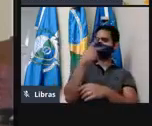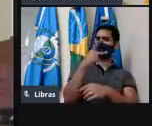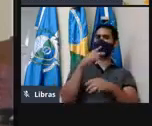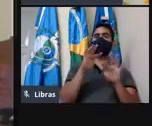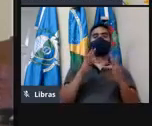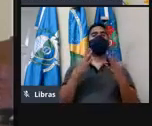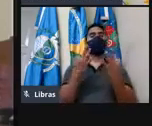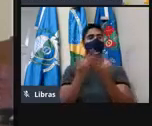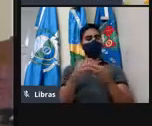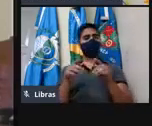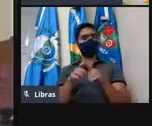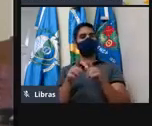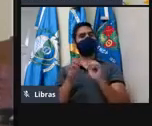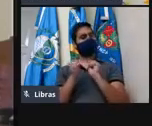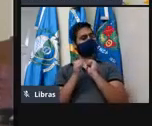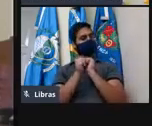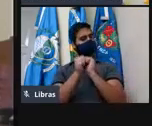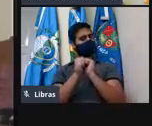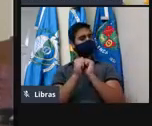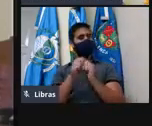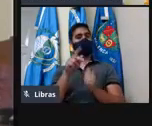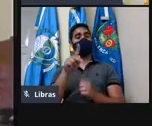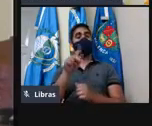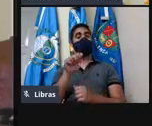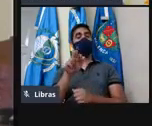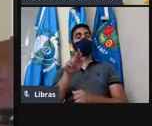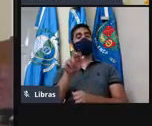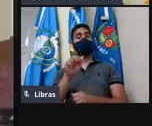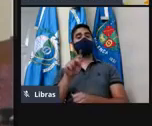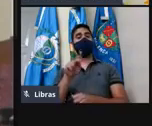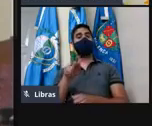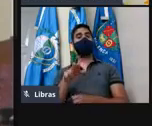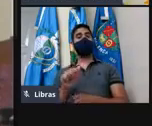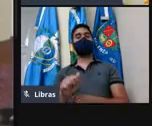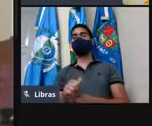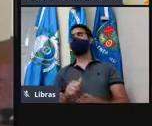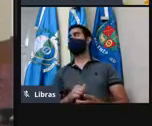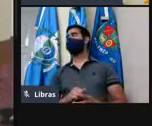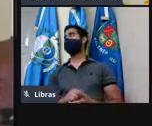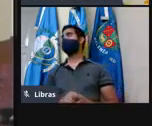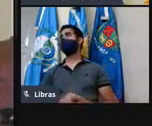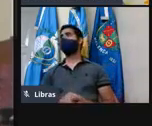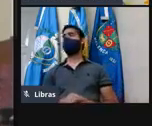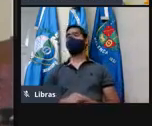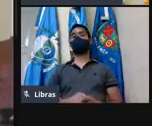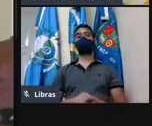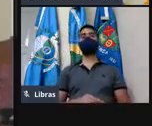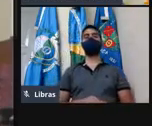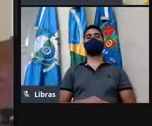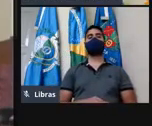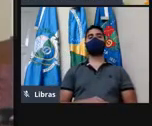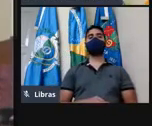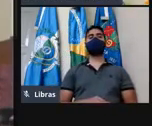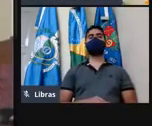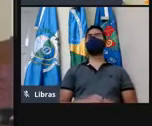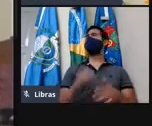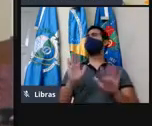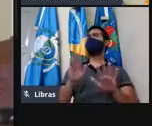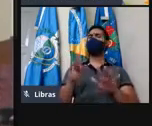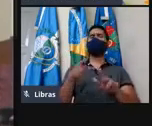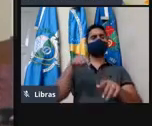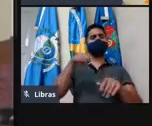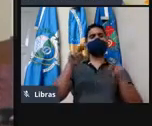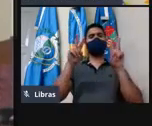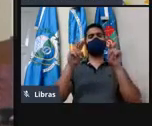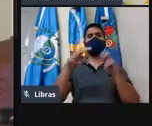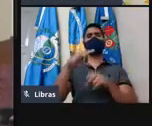família. Entendeu? Estamos juntos aí, Parapeúna. Eu quero colocar aqui hoje o assunto referente à SEDAI. Esse assunto